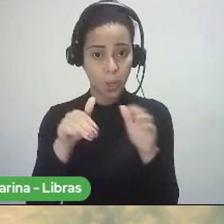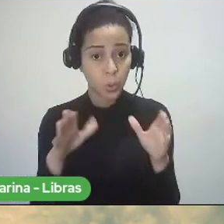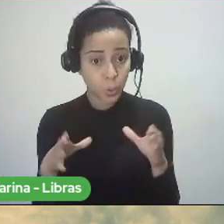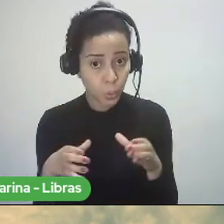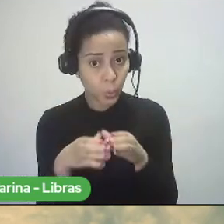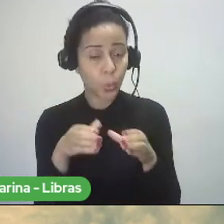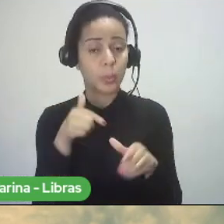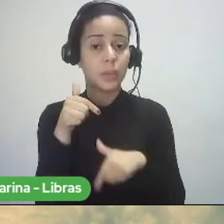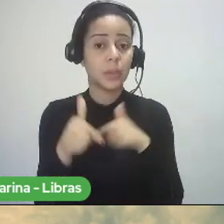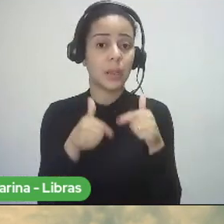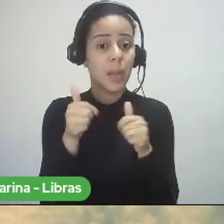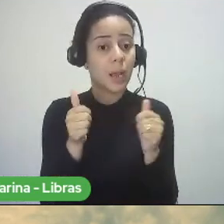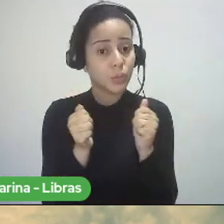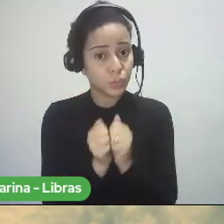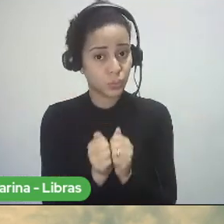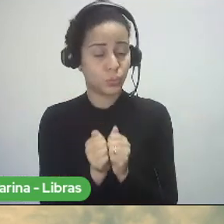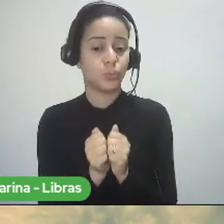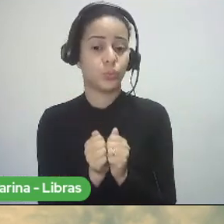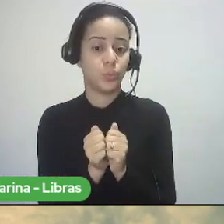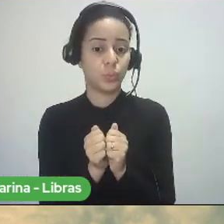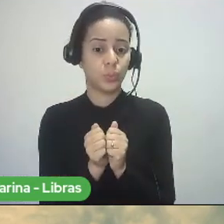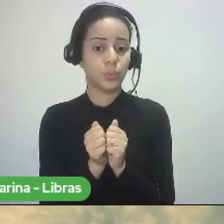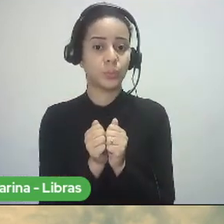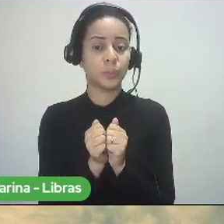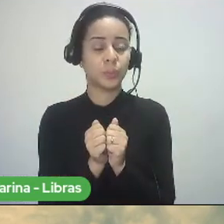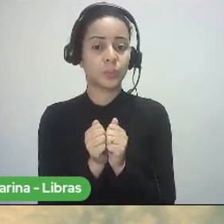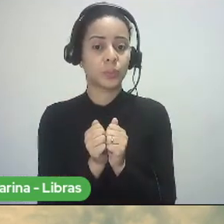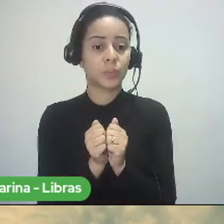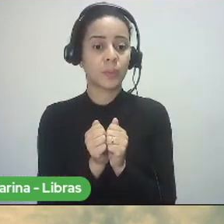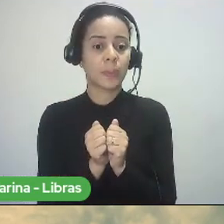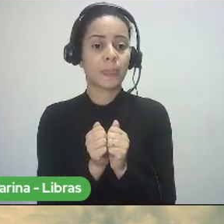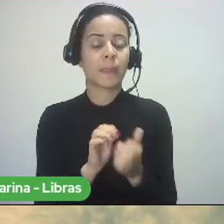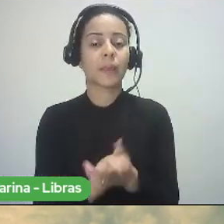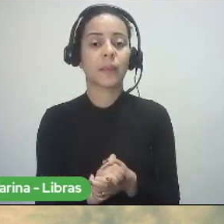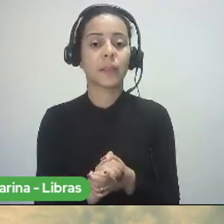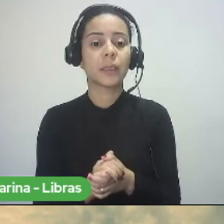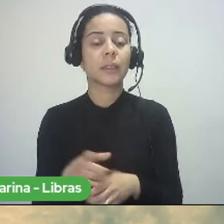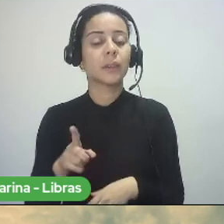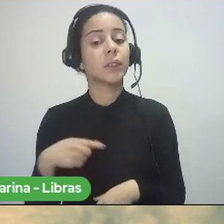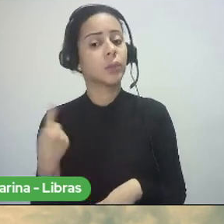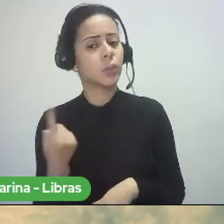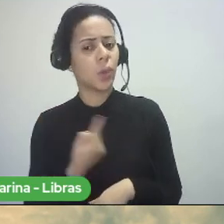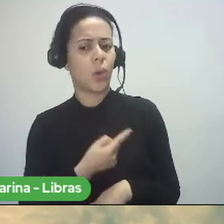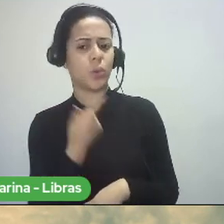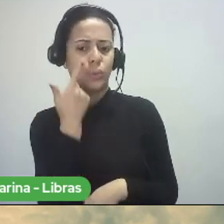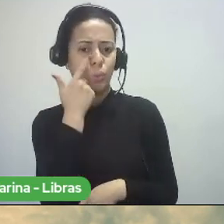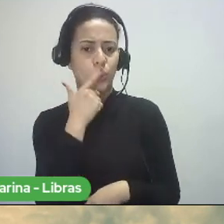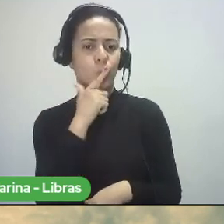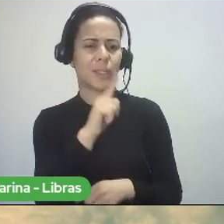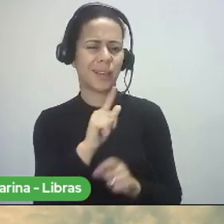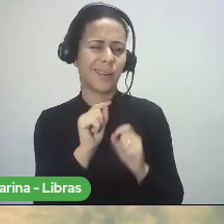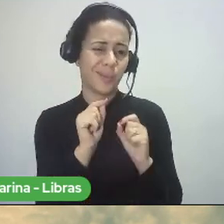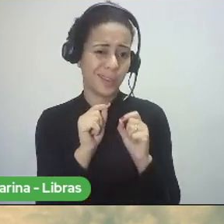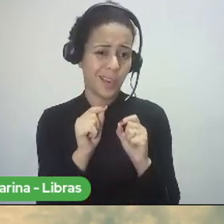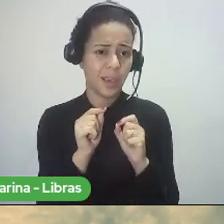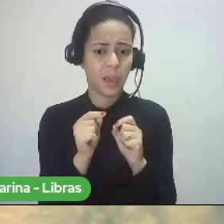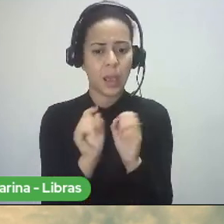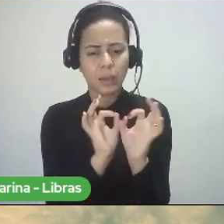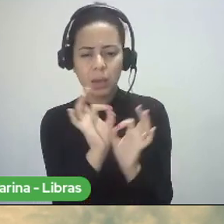né? E independente de cargo, de posição, que a gente consiga construir um produto que